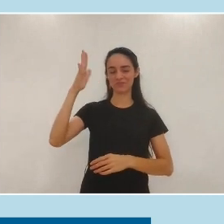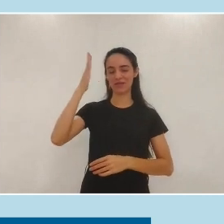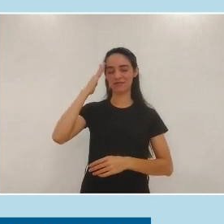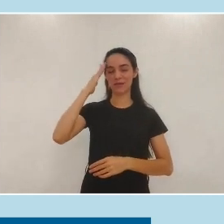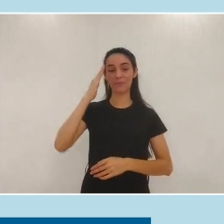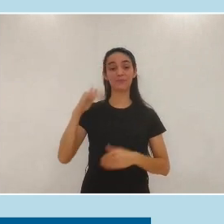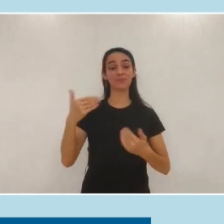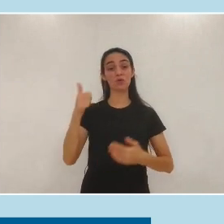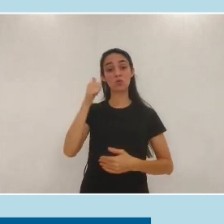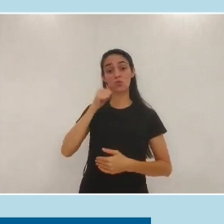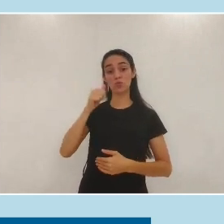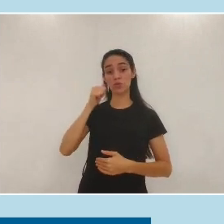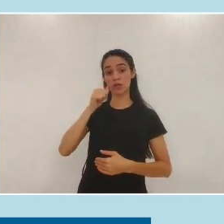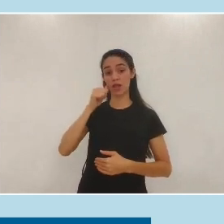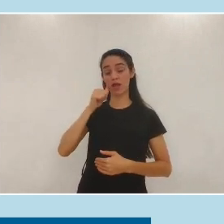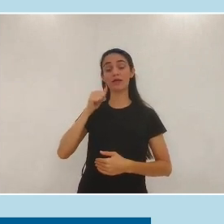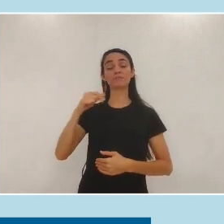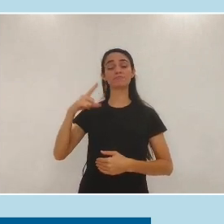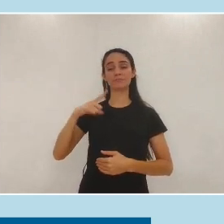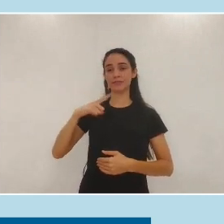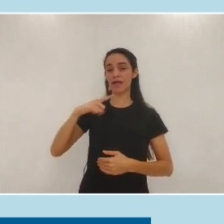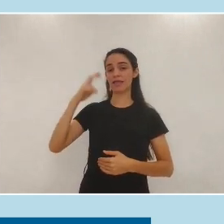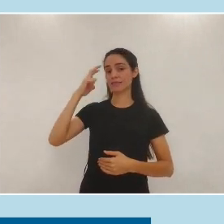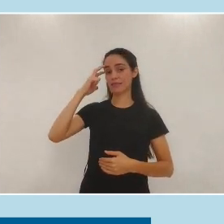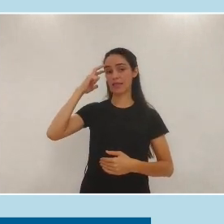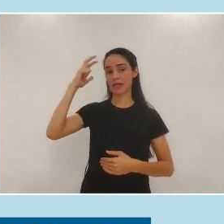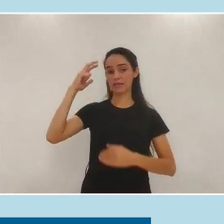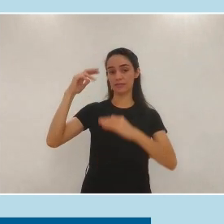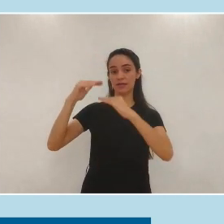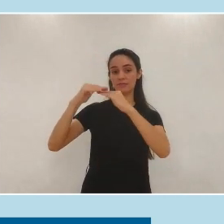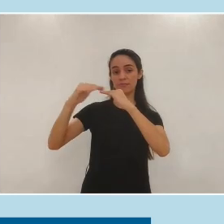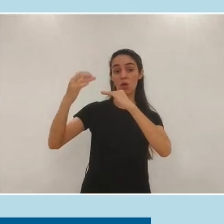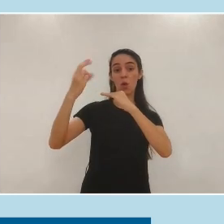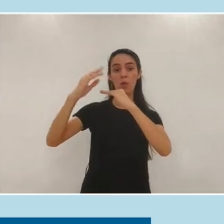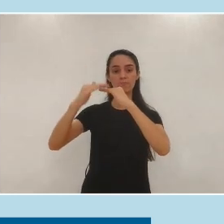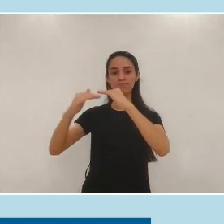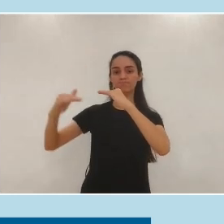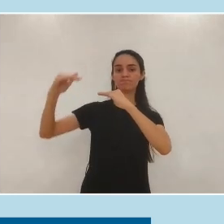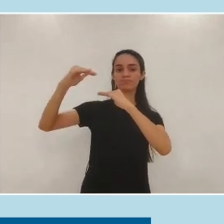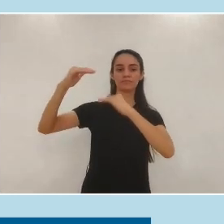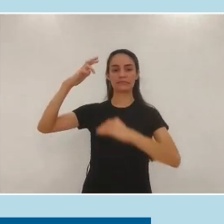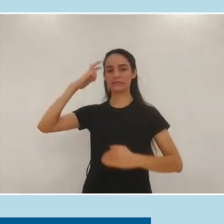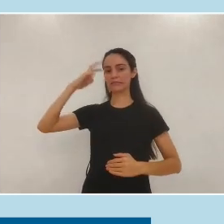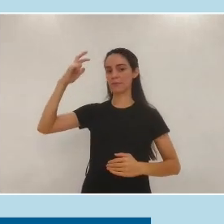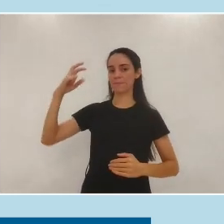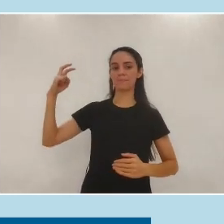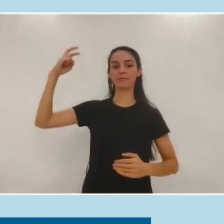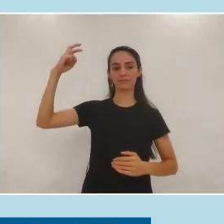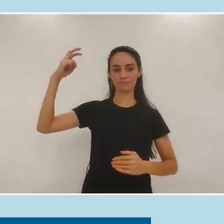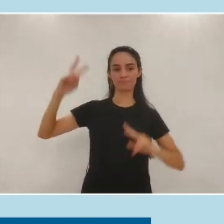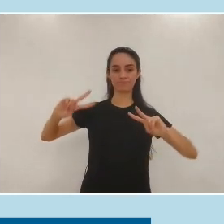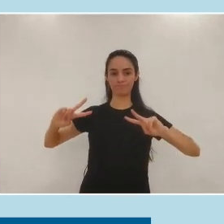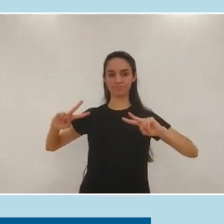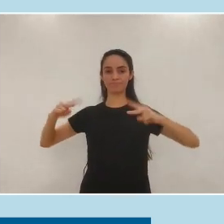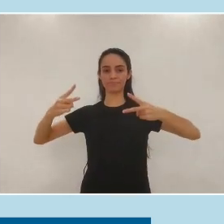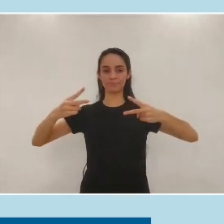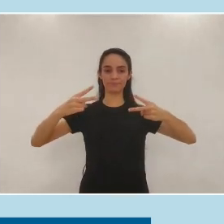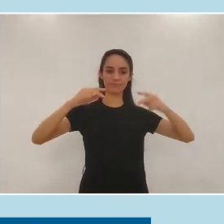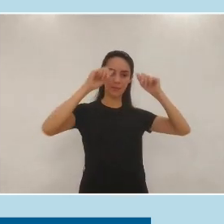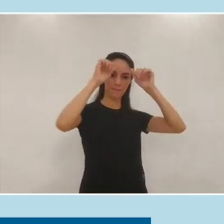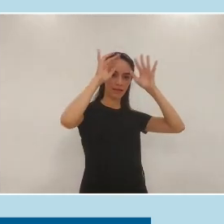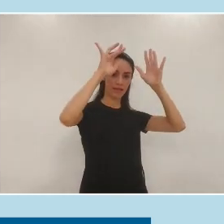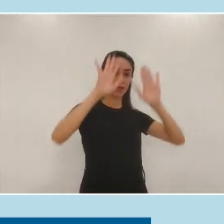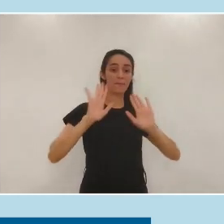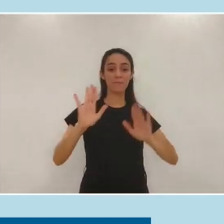a inteligência na média ou acima da média, dupla excepcionalidade. Só que são poucas mulheres que